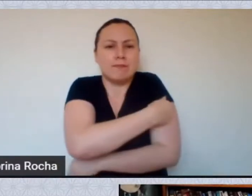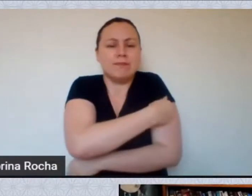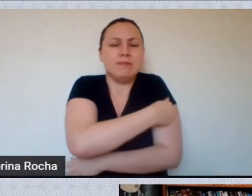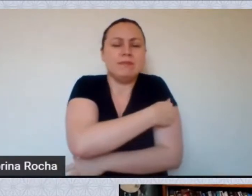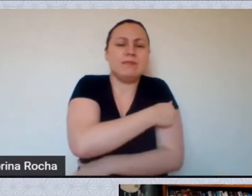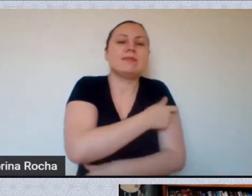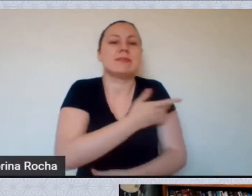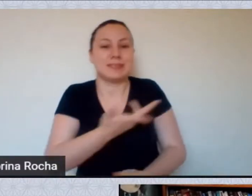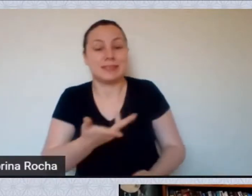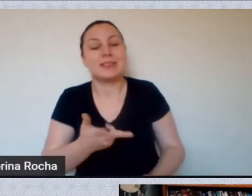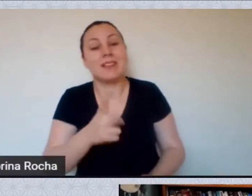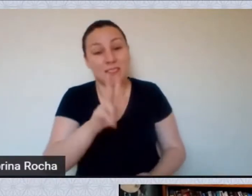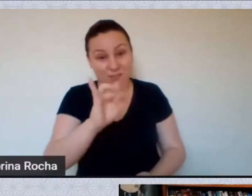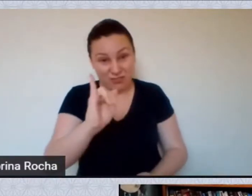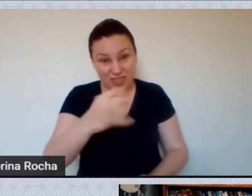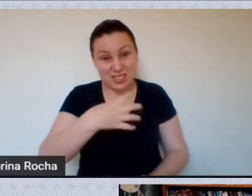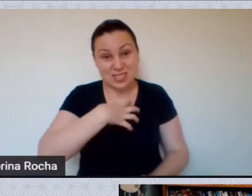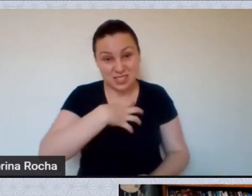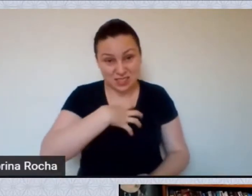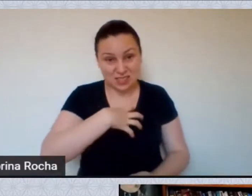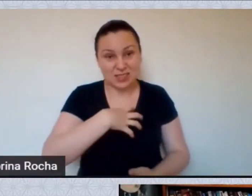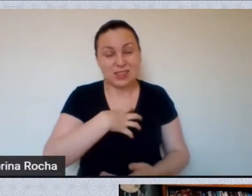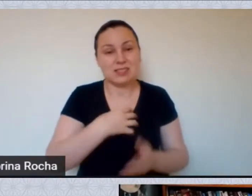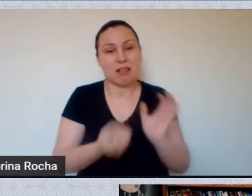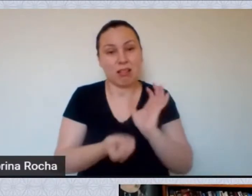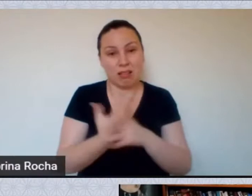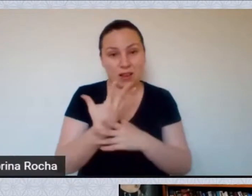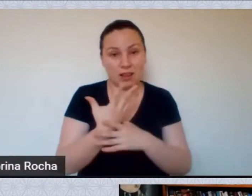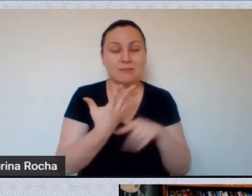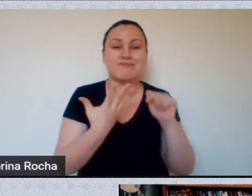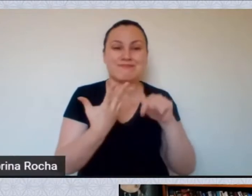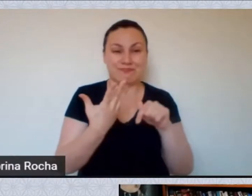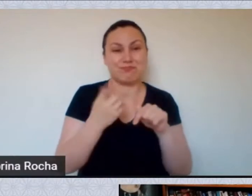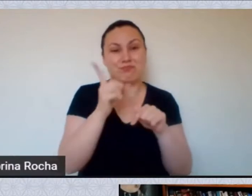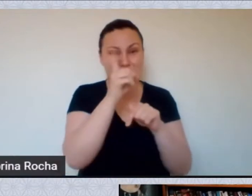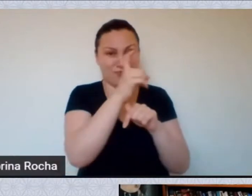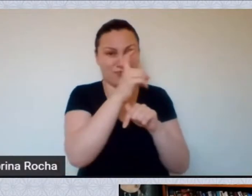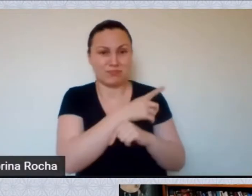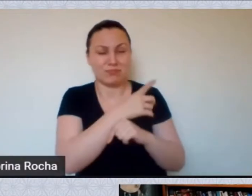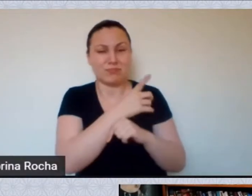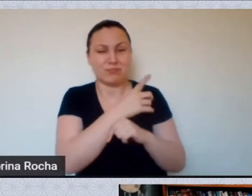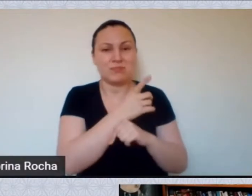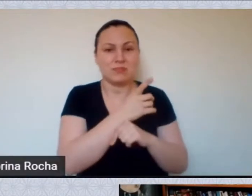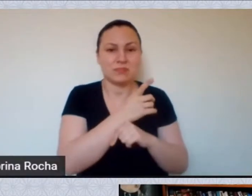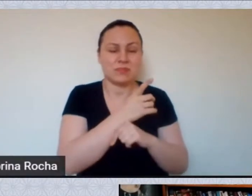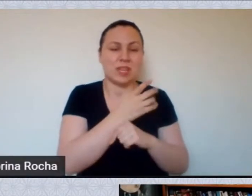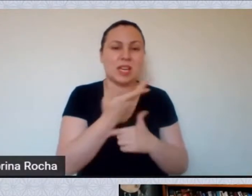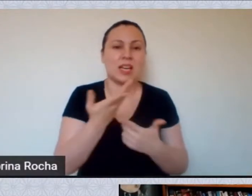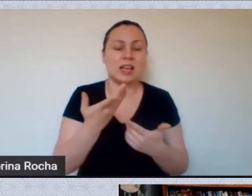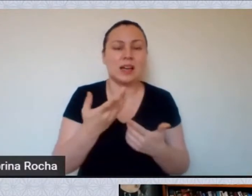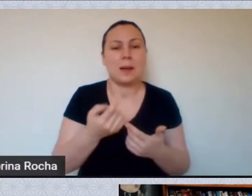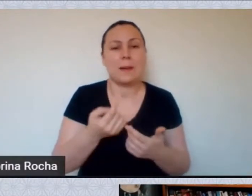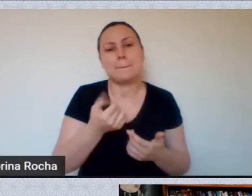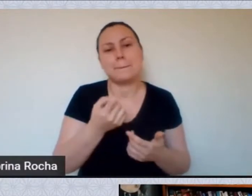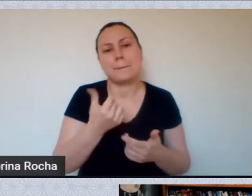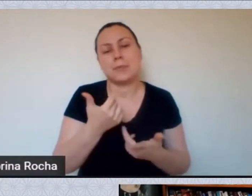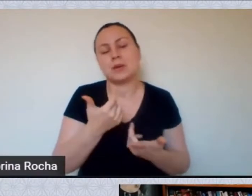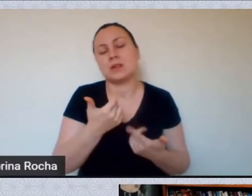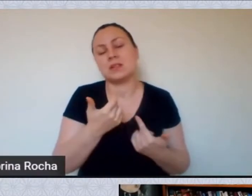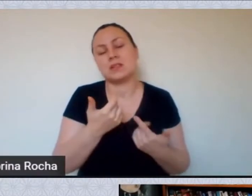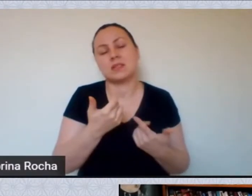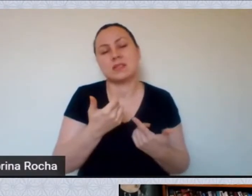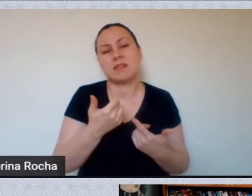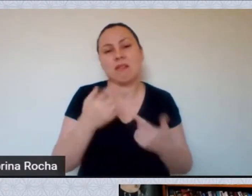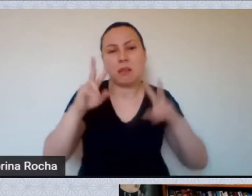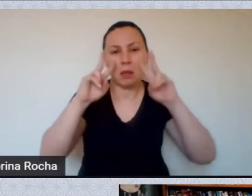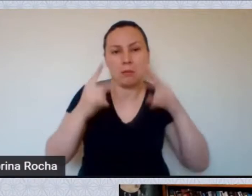né? Já percebemos o quanto isso é complexo, e talvez, aliás, poucas vezes na história da humanidade a gente depositou tanta